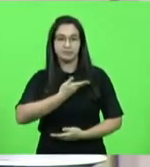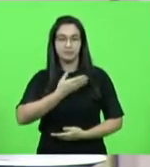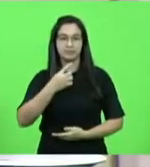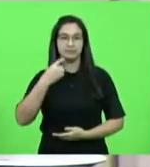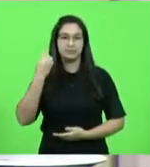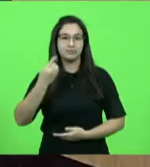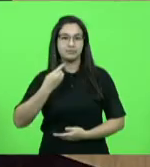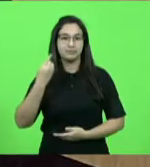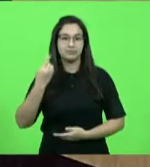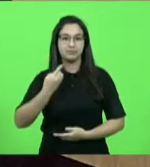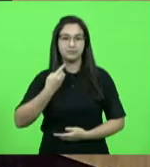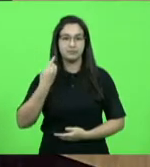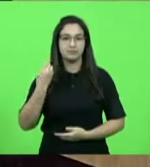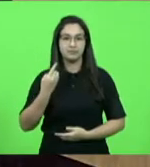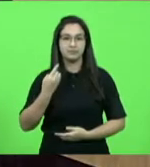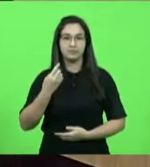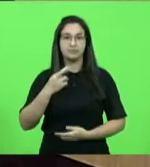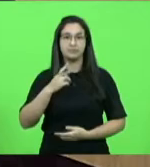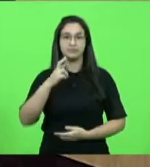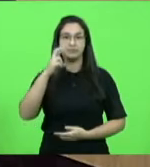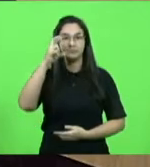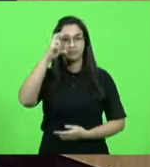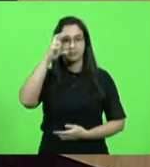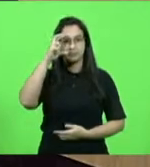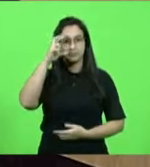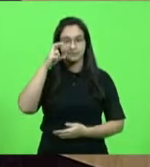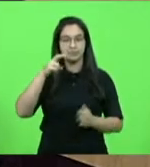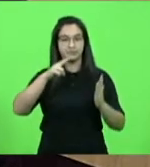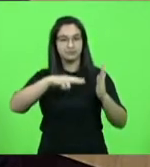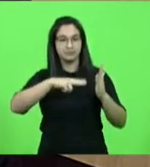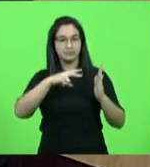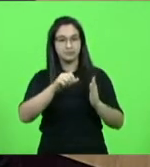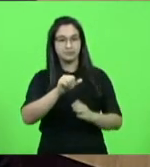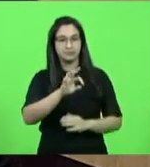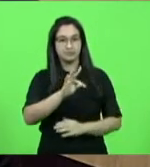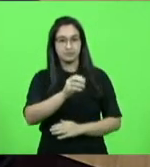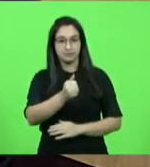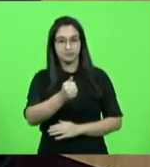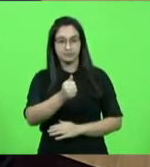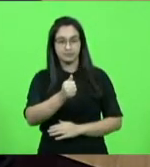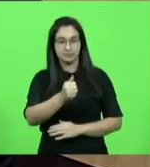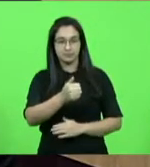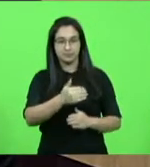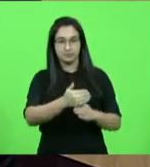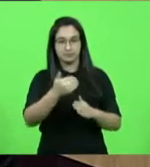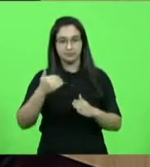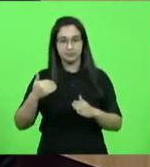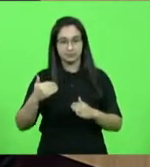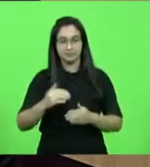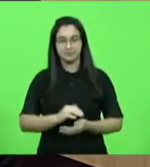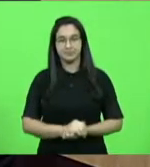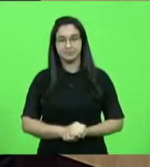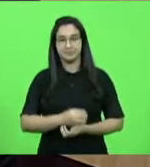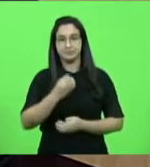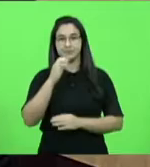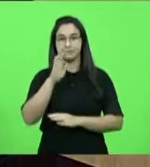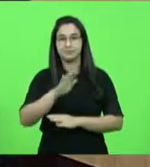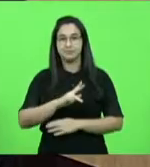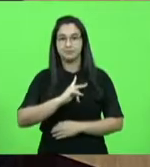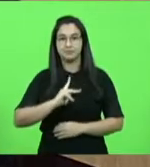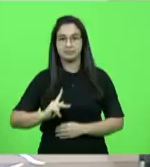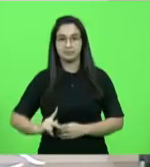deputado Ricardo Alba que proceda à leitura da ata da sessão anterior. Boa tarde, senhor presidente,